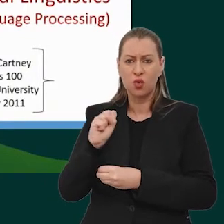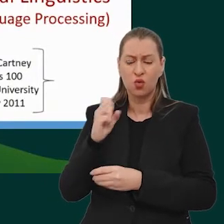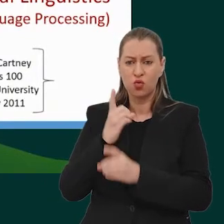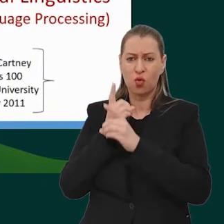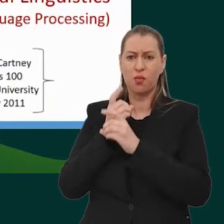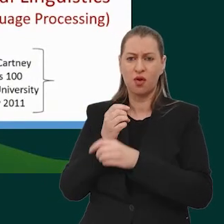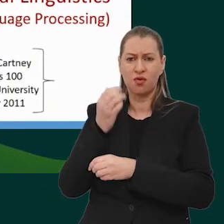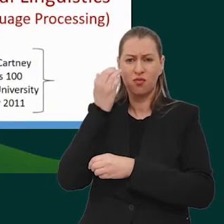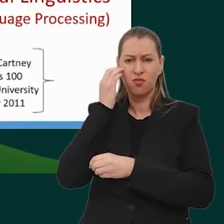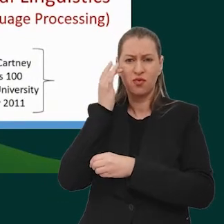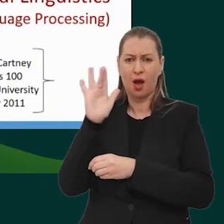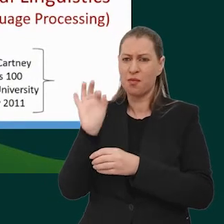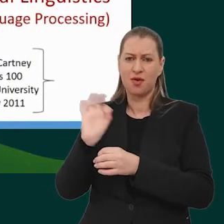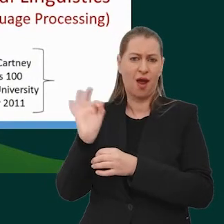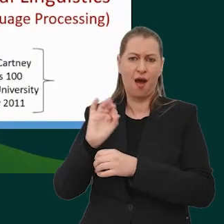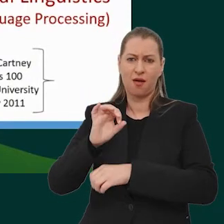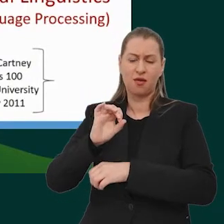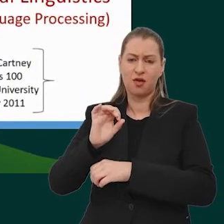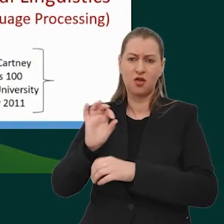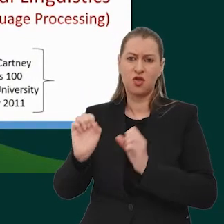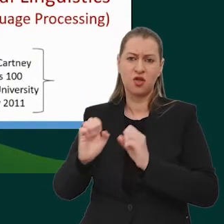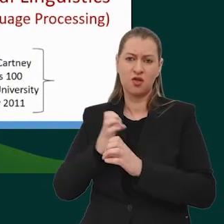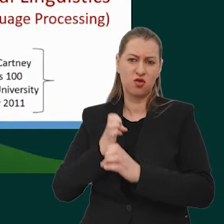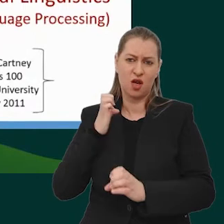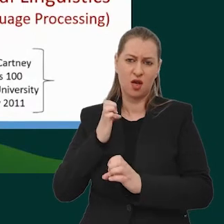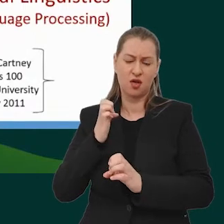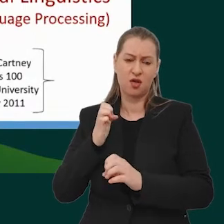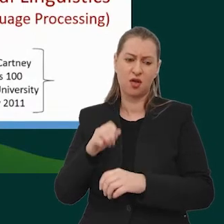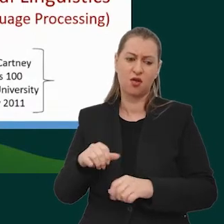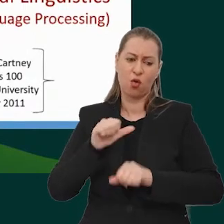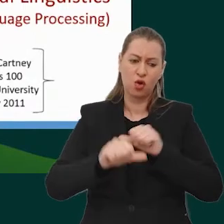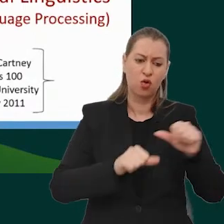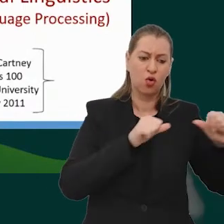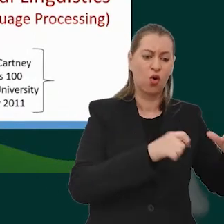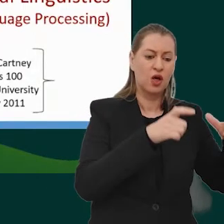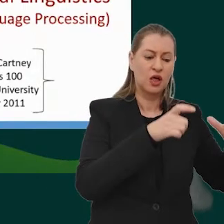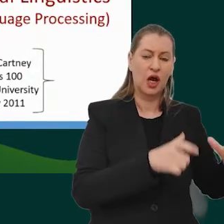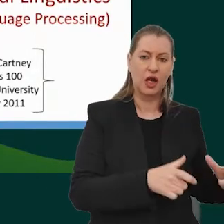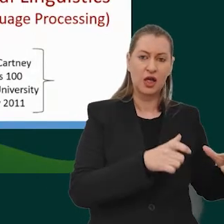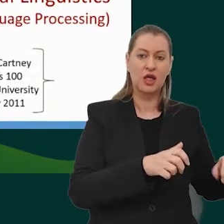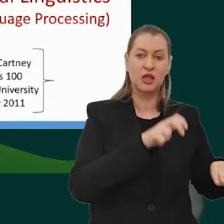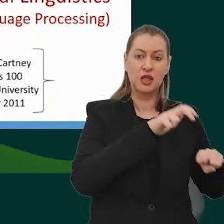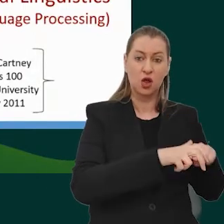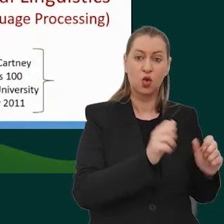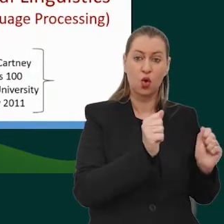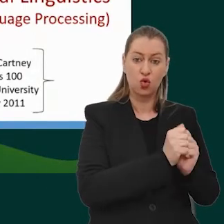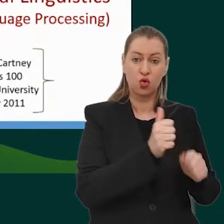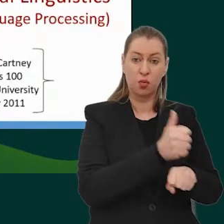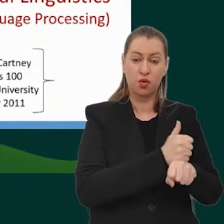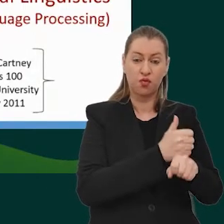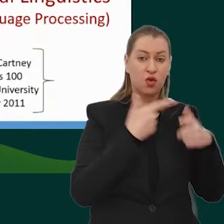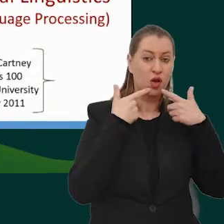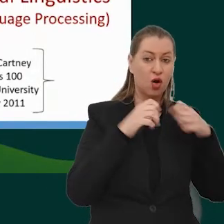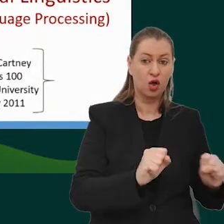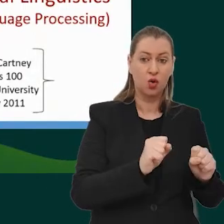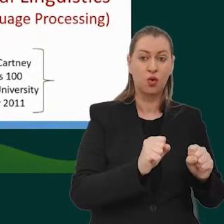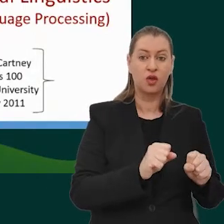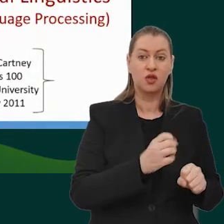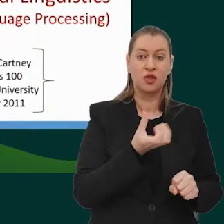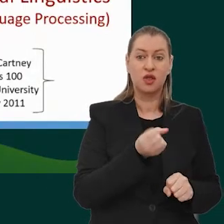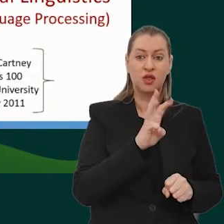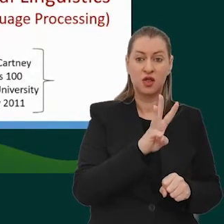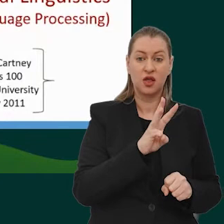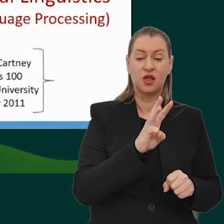sabia nada de engenharia, né? Então ele já se levantava. Quando ele sentou no lado dos linguistas, conversa vai, conversa vem, 63